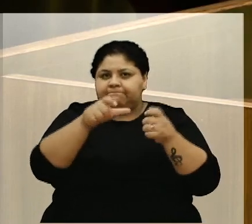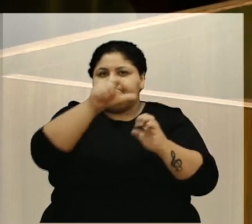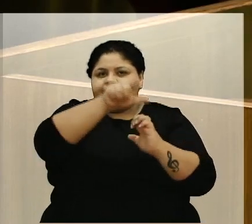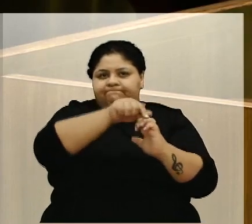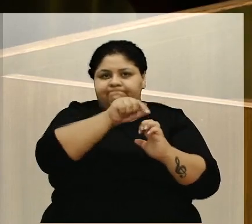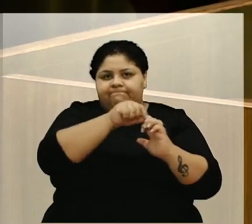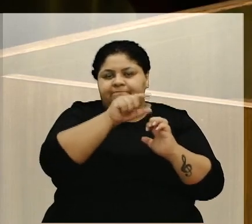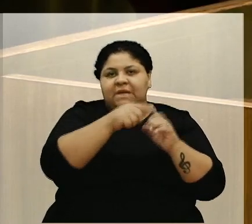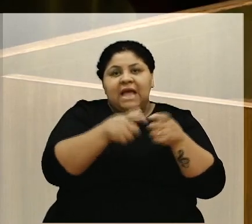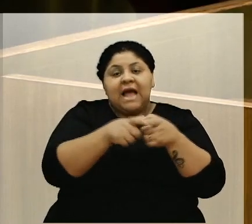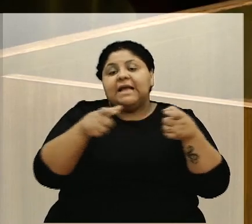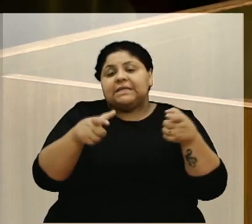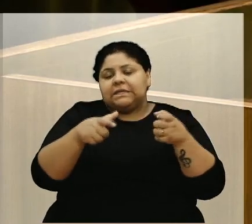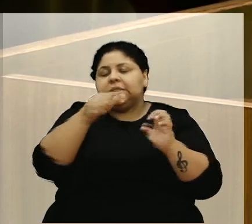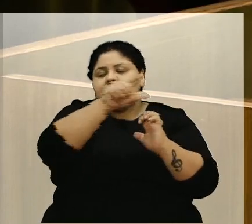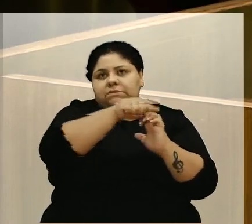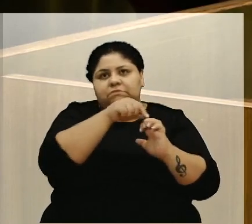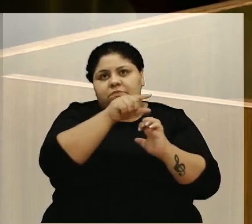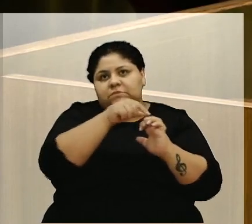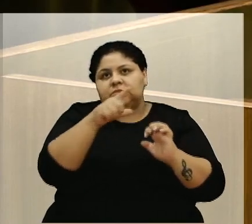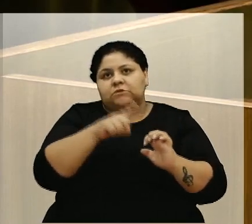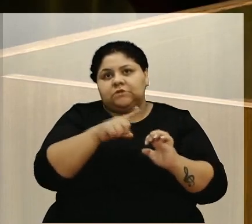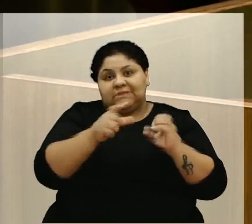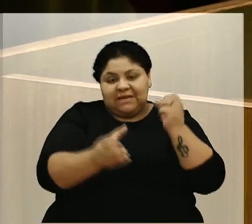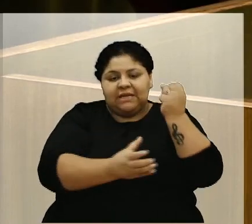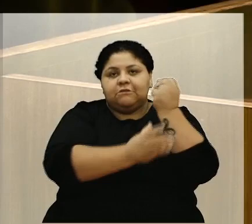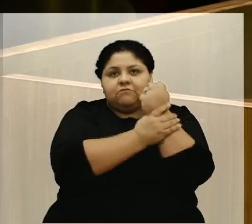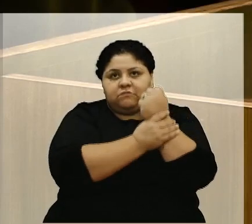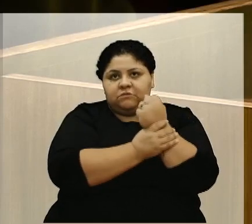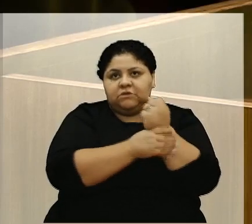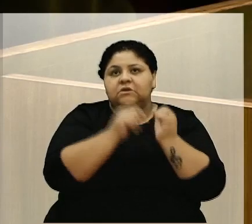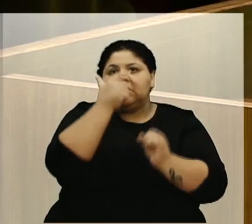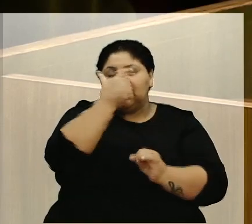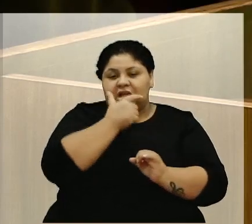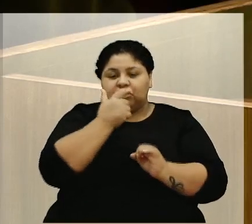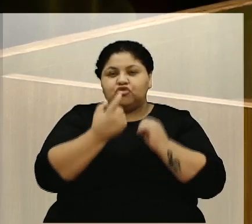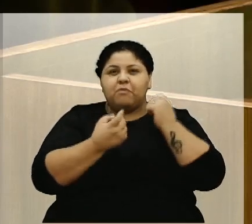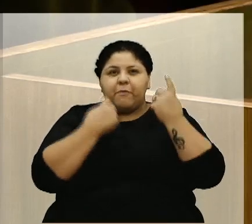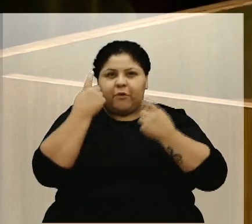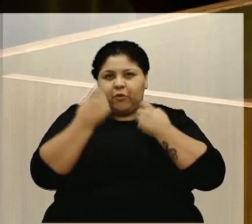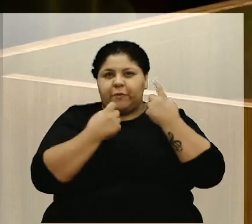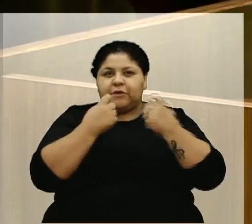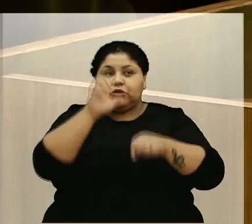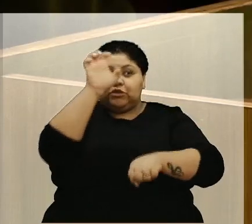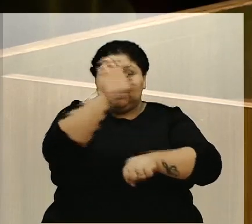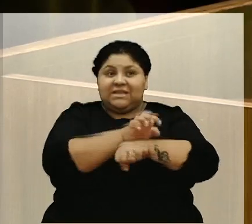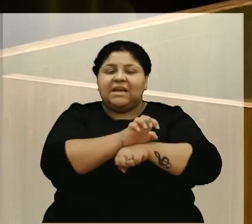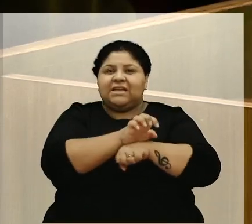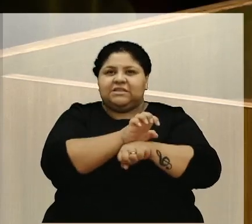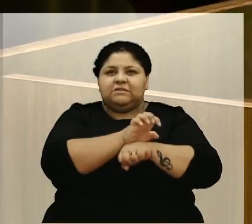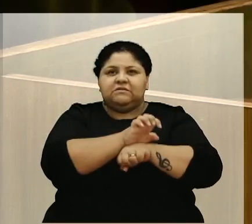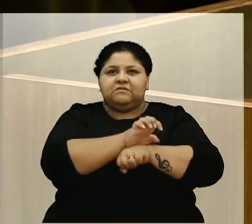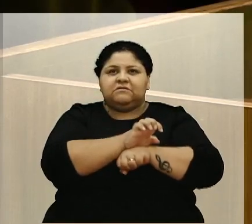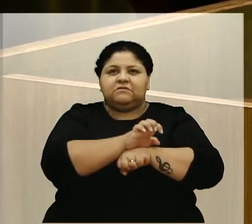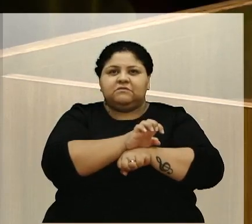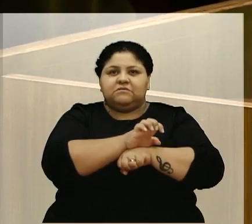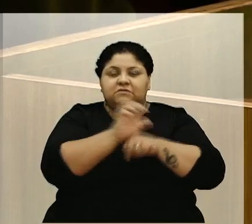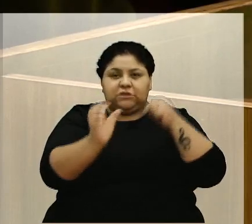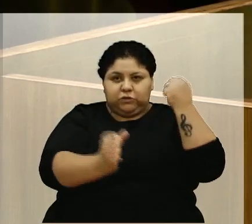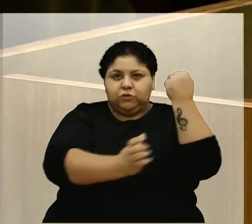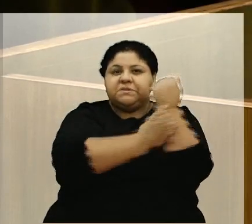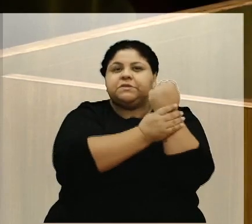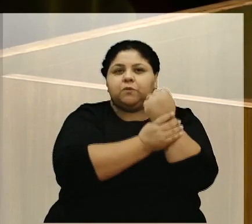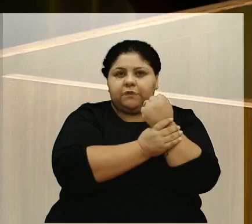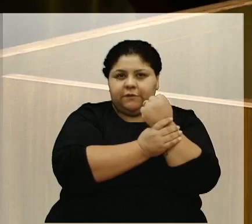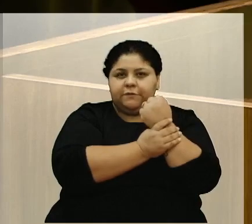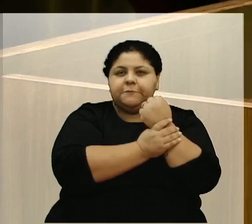grandes empresas normalmente têm seguro, e também acho que é uma preocupação que o Estado está tendo até com as seguradoras, né?